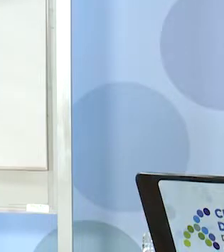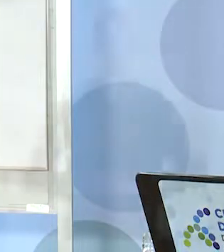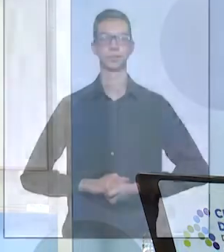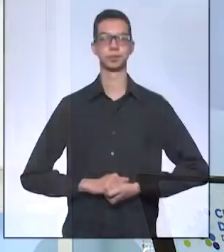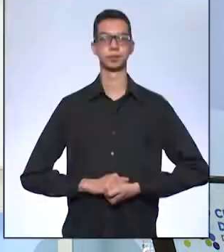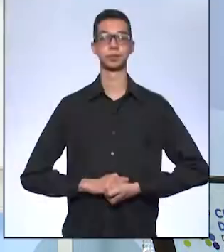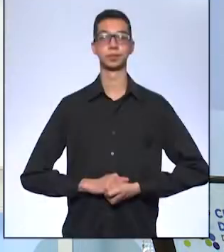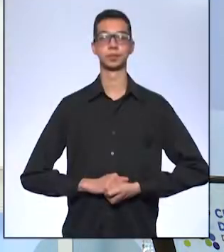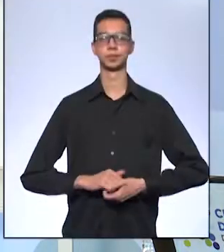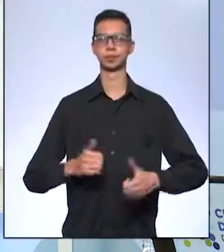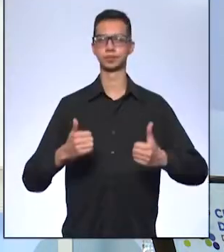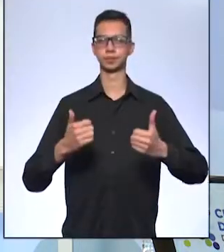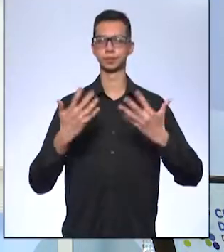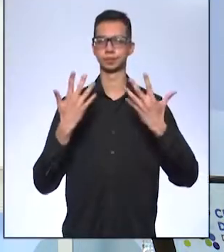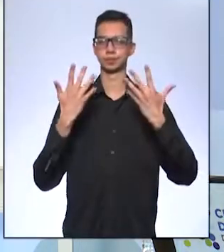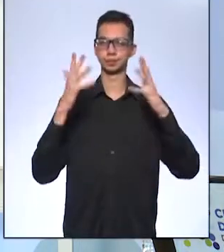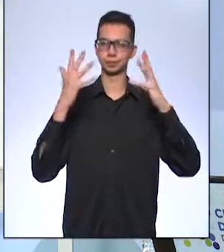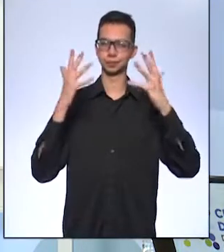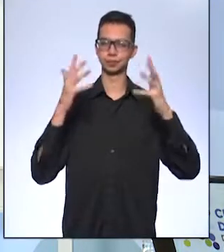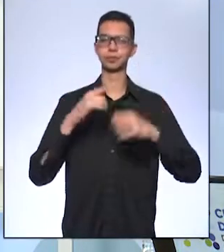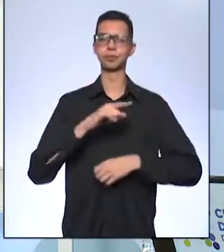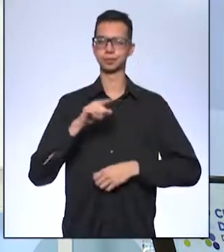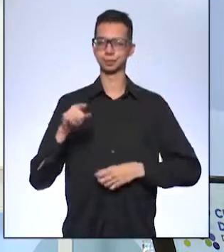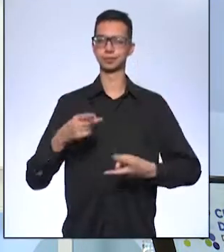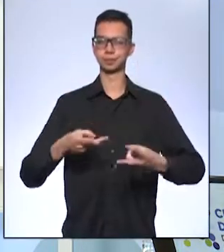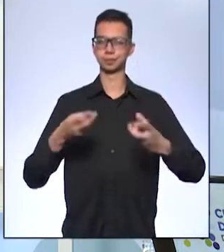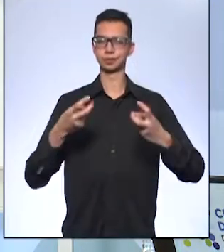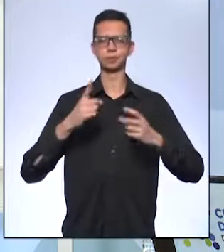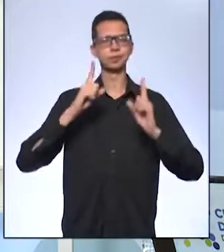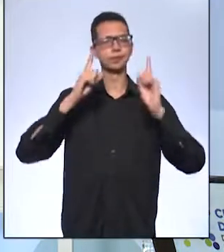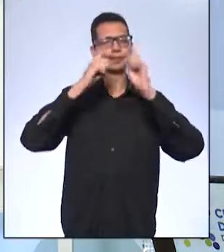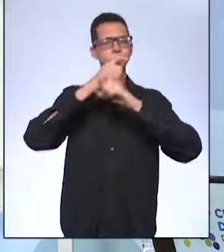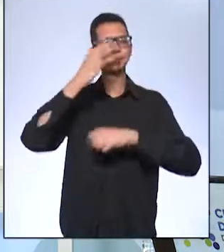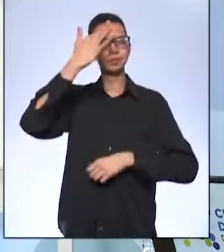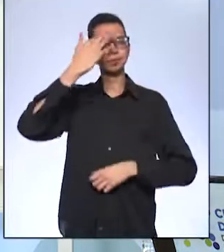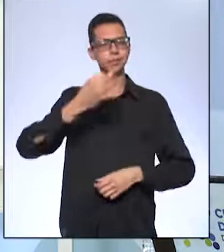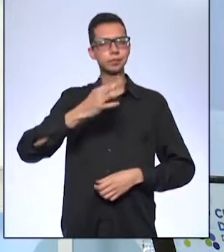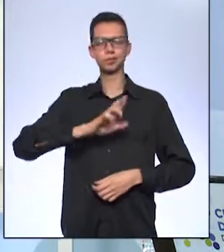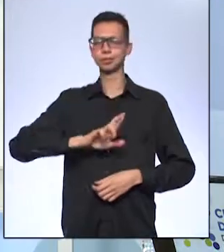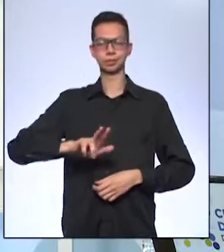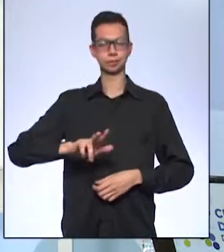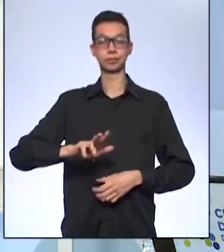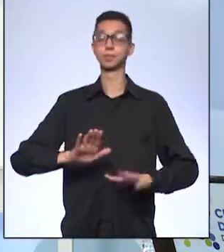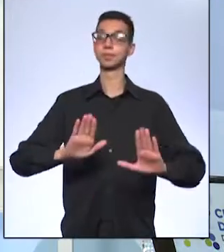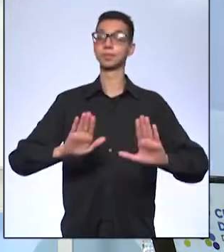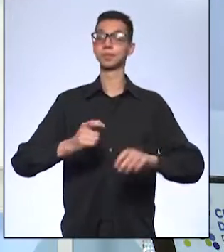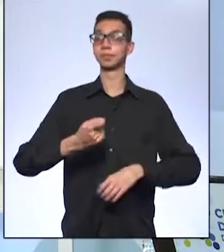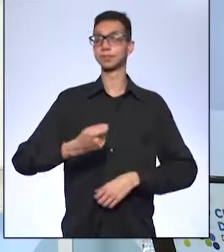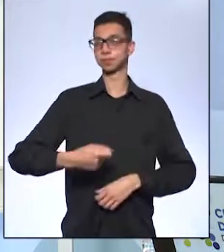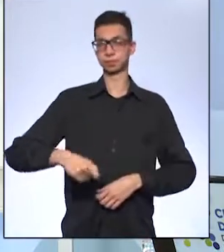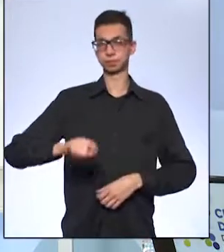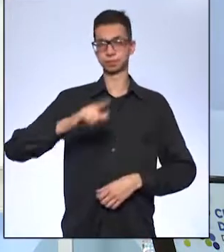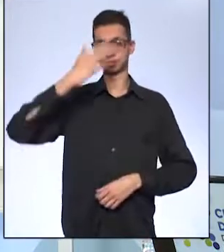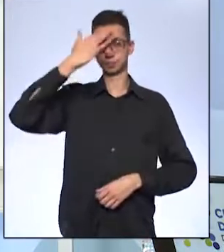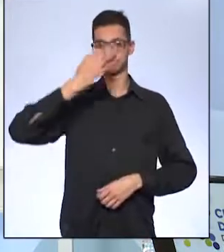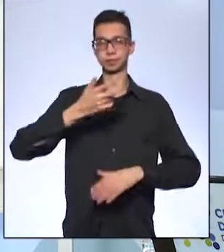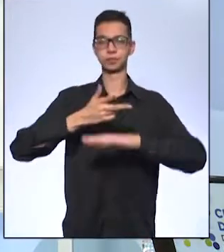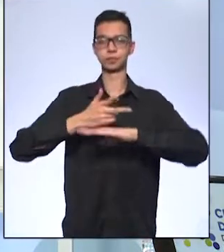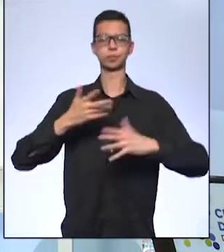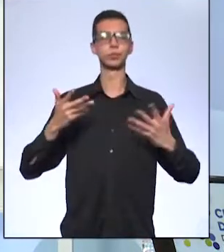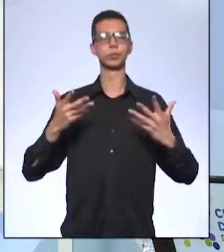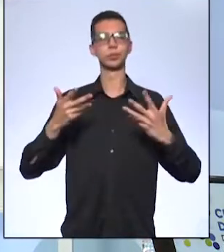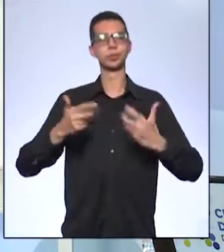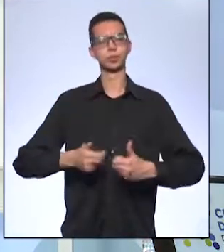É isso aí, parabéns, pessoal. Tá vendo como não é tão difícil entender? Lógico, você não precisa entender o vídeo